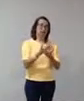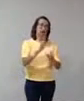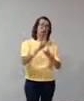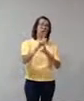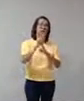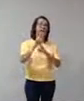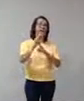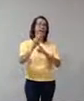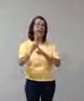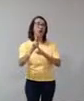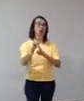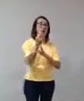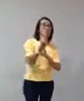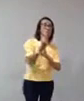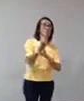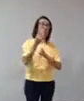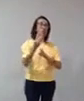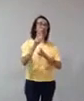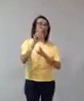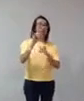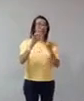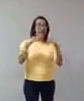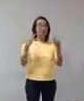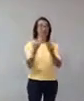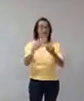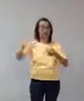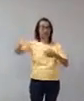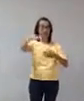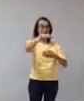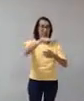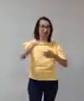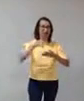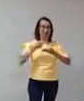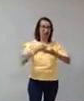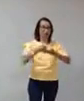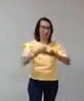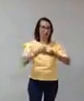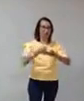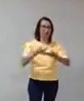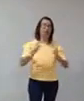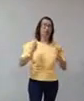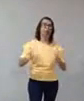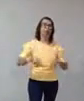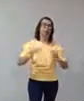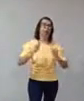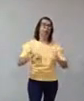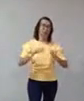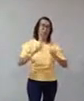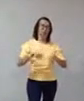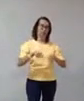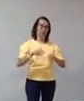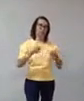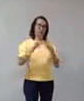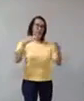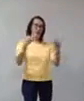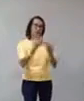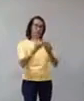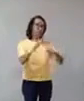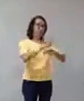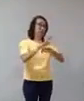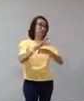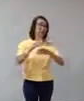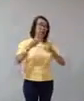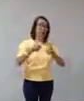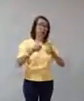entorno favorável, é possível. E o entorno favorável só vai acontecer se houver preparo.